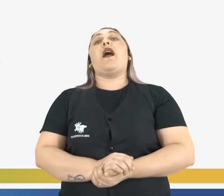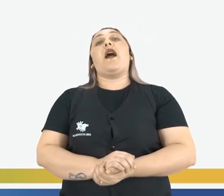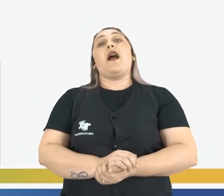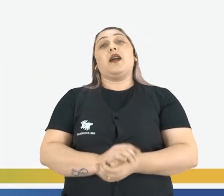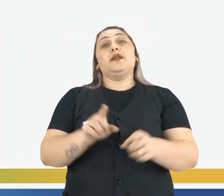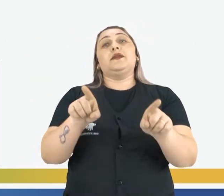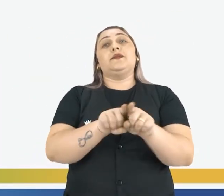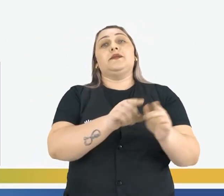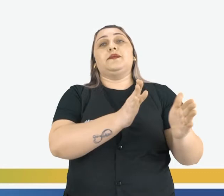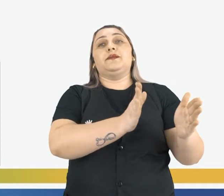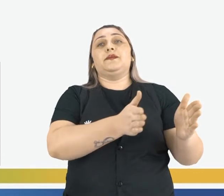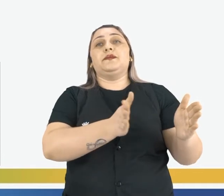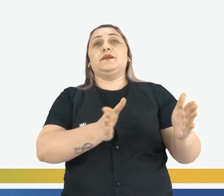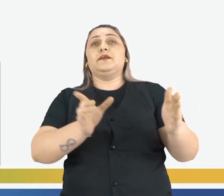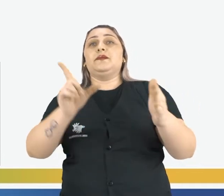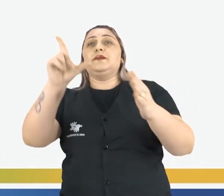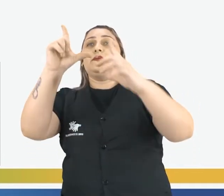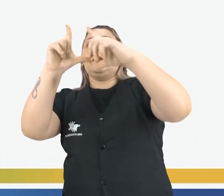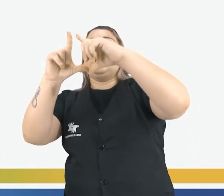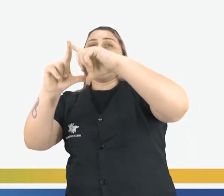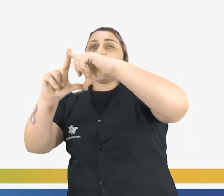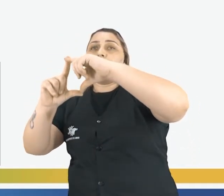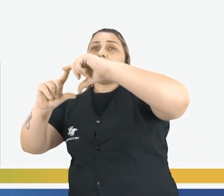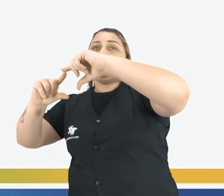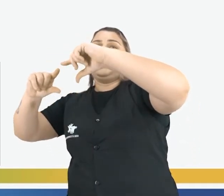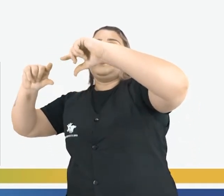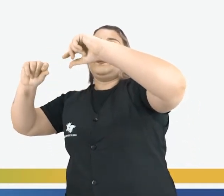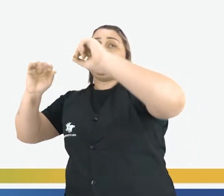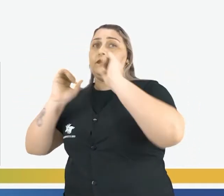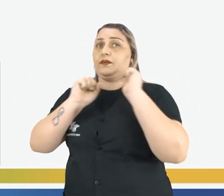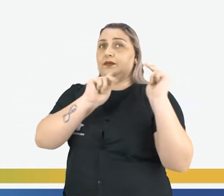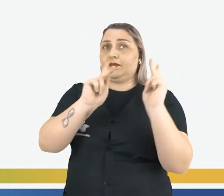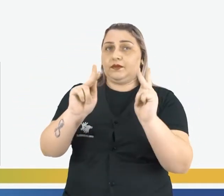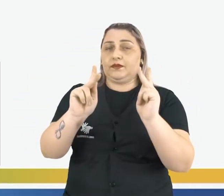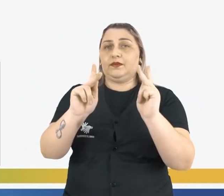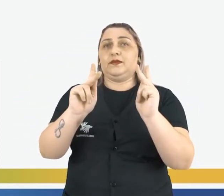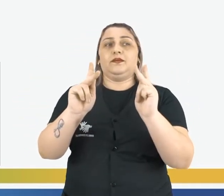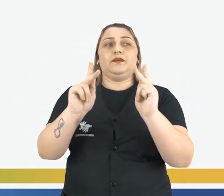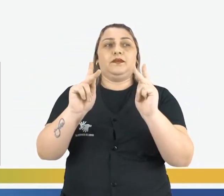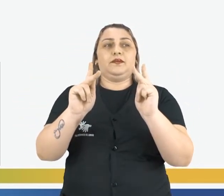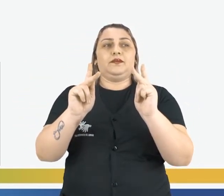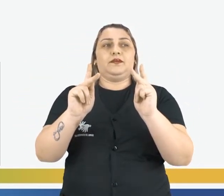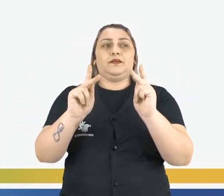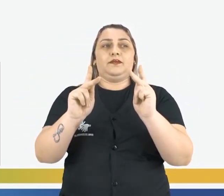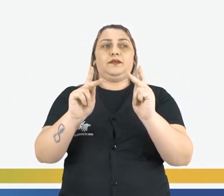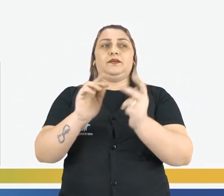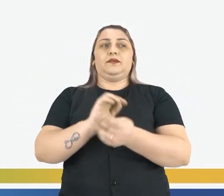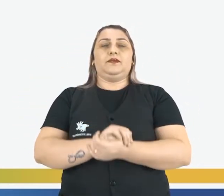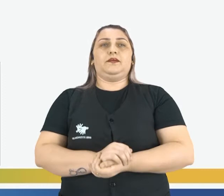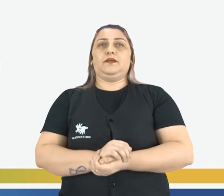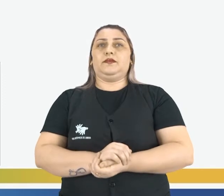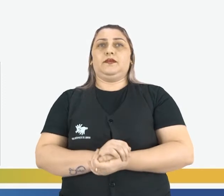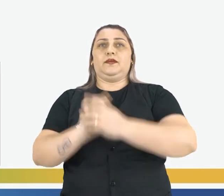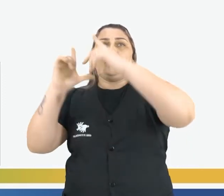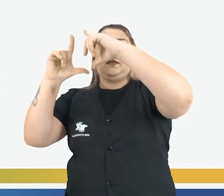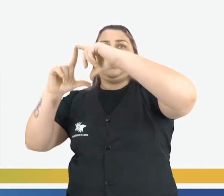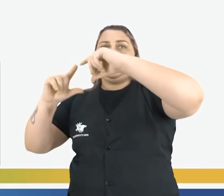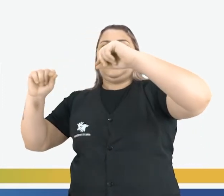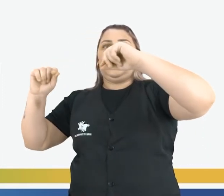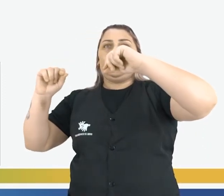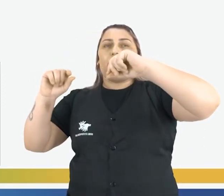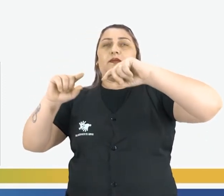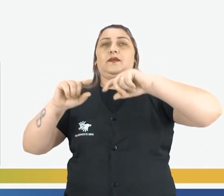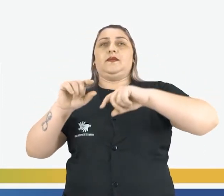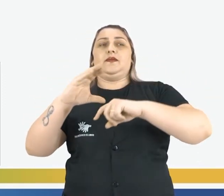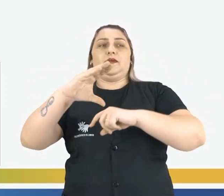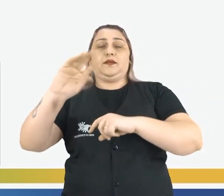Nós temos também a fase da lua, ok? Nós temos a lua crescente, lua cheia, lua